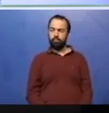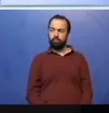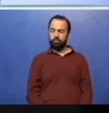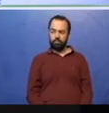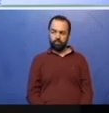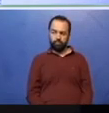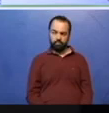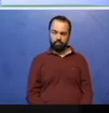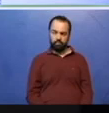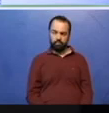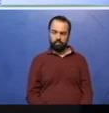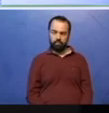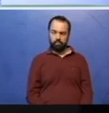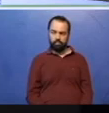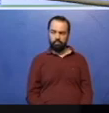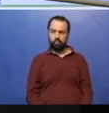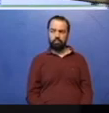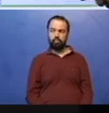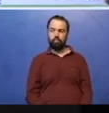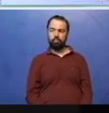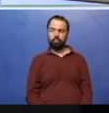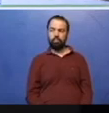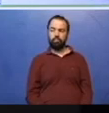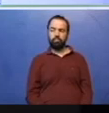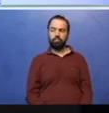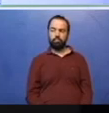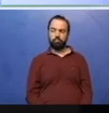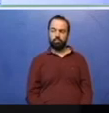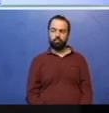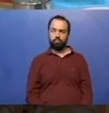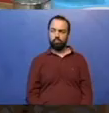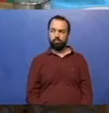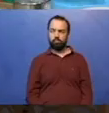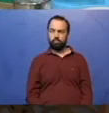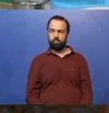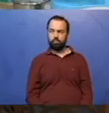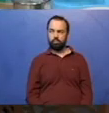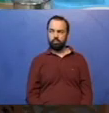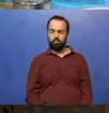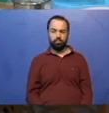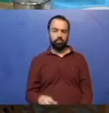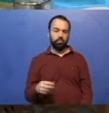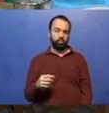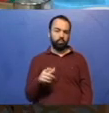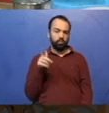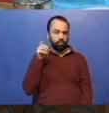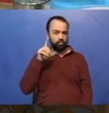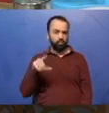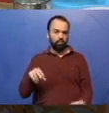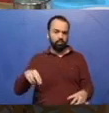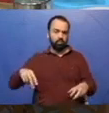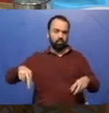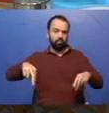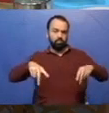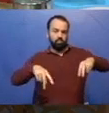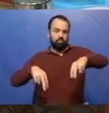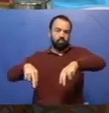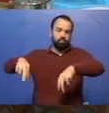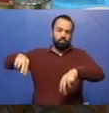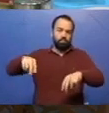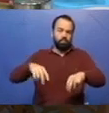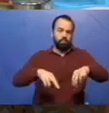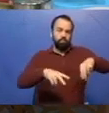caiu muito, né? Ele passou para o estado de solidificação. Aí dá para você brincar de patinete, de patinar,